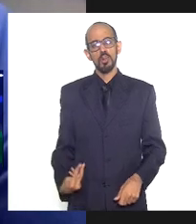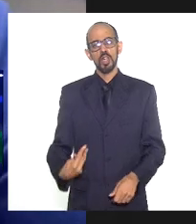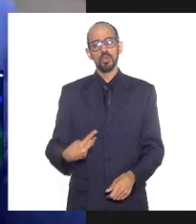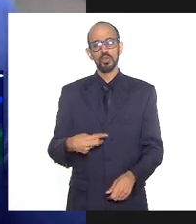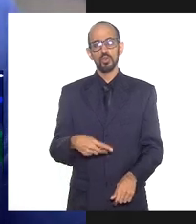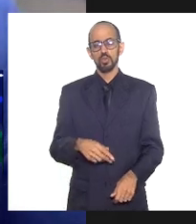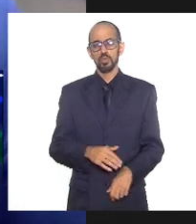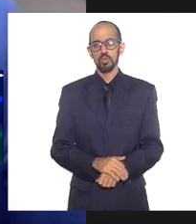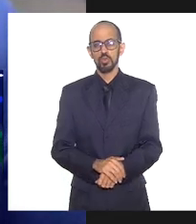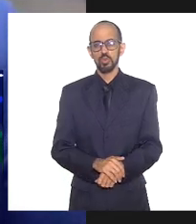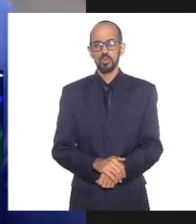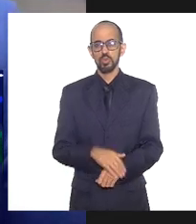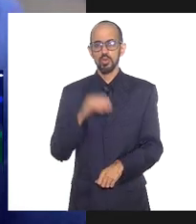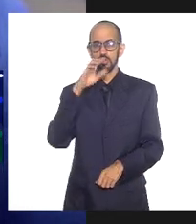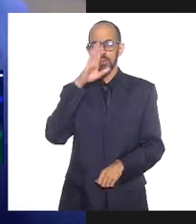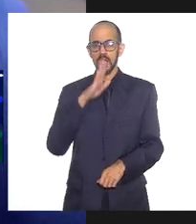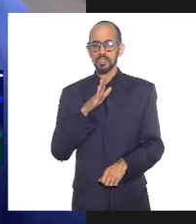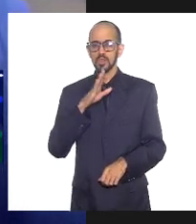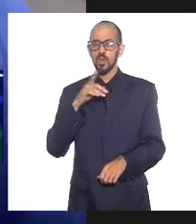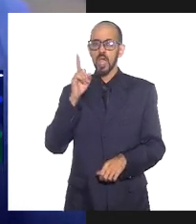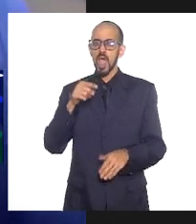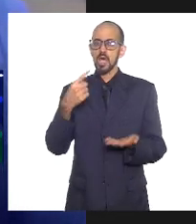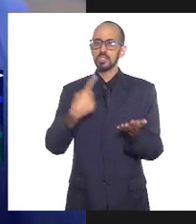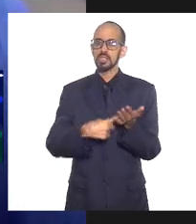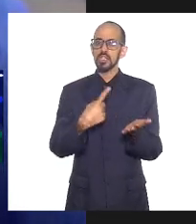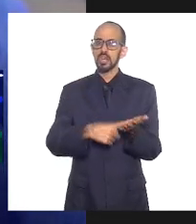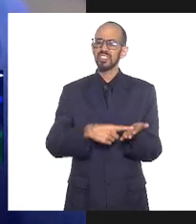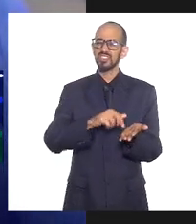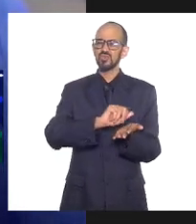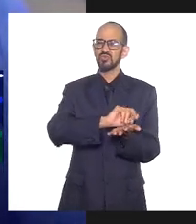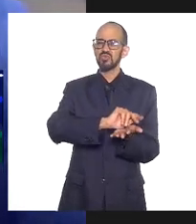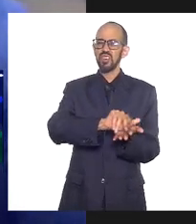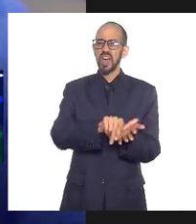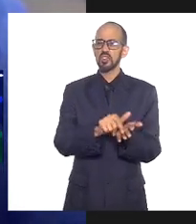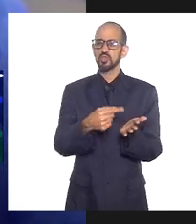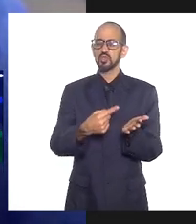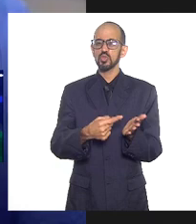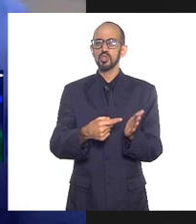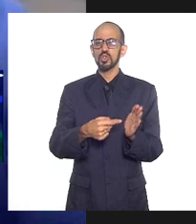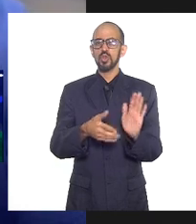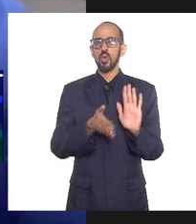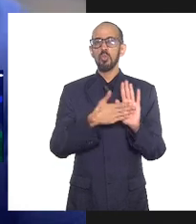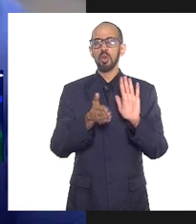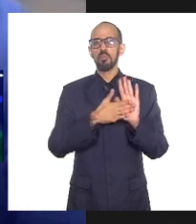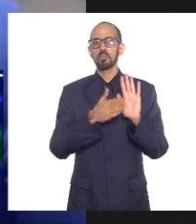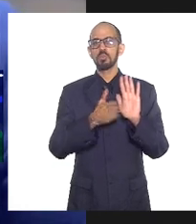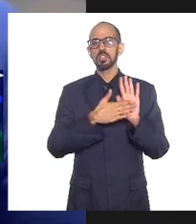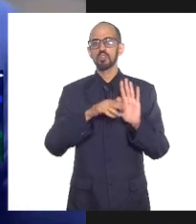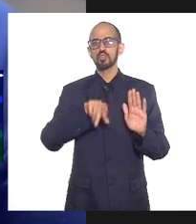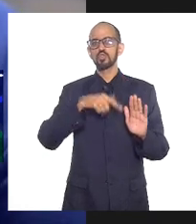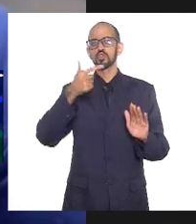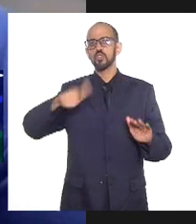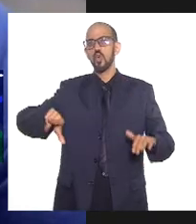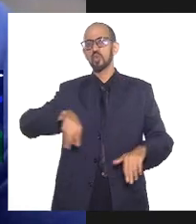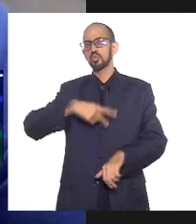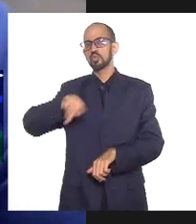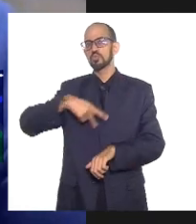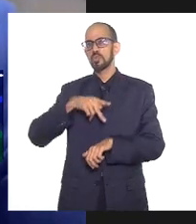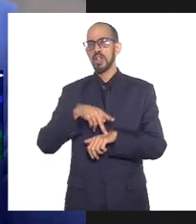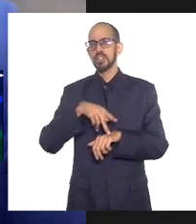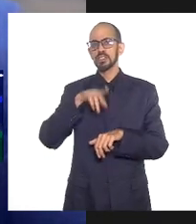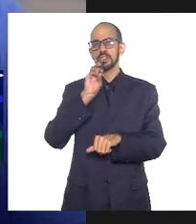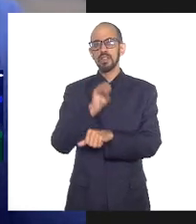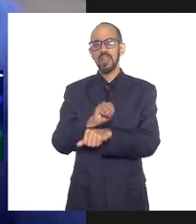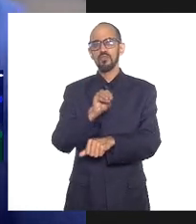colocado. O Brasil é signatário de diversos compromissos internacionais de defesa dos direitos humanos.